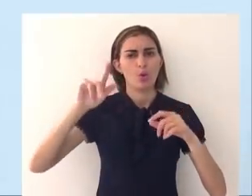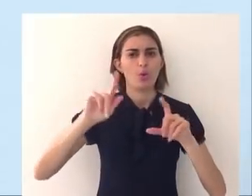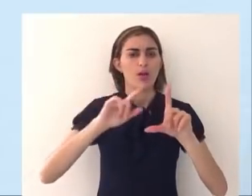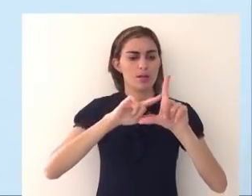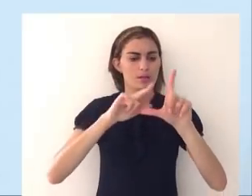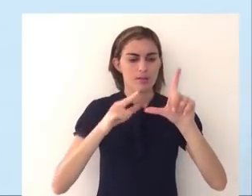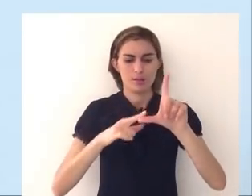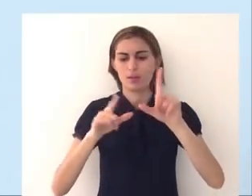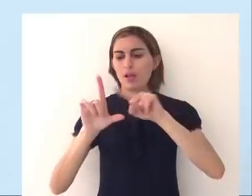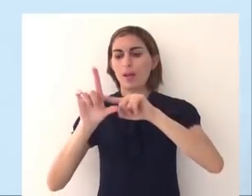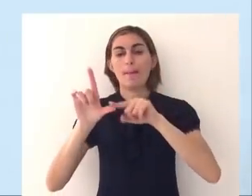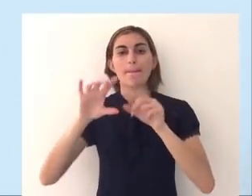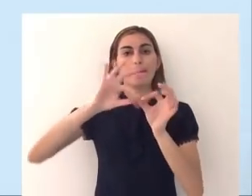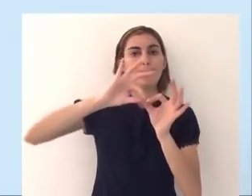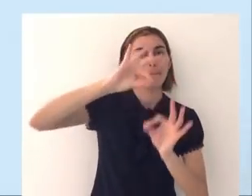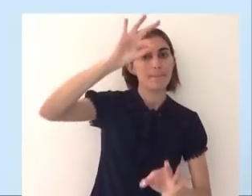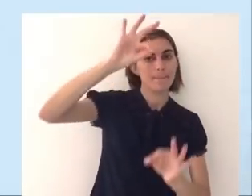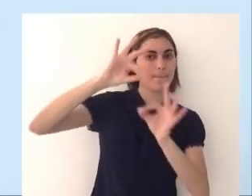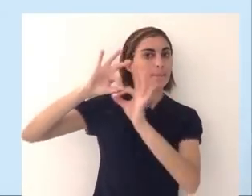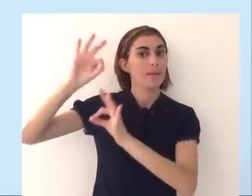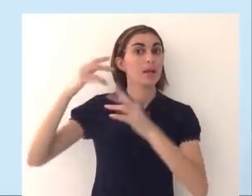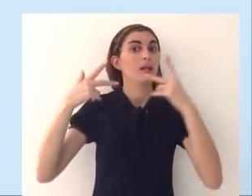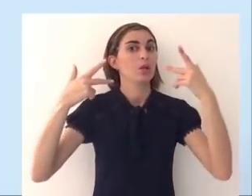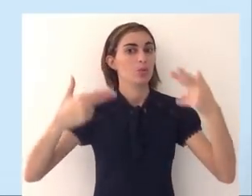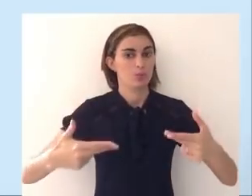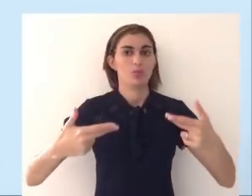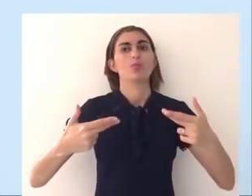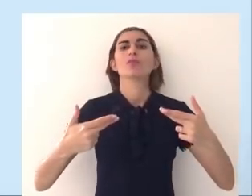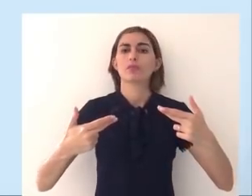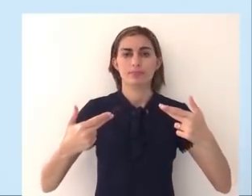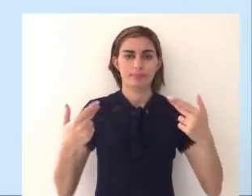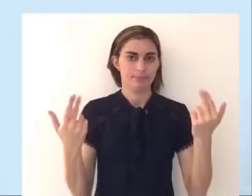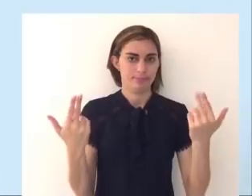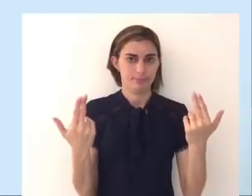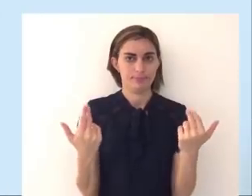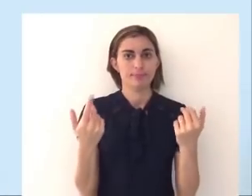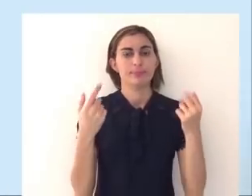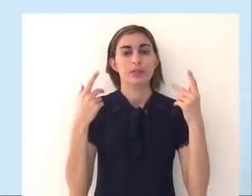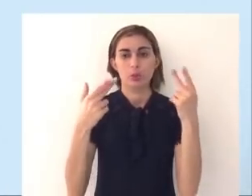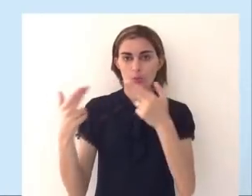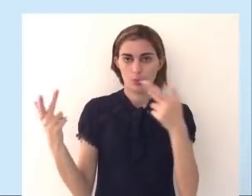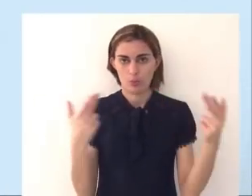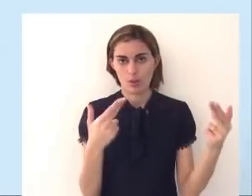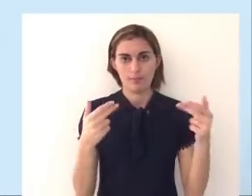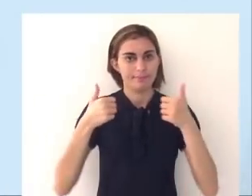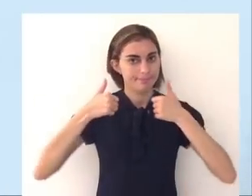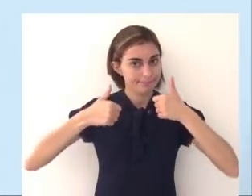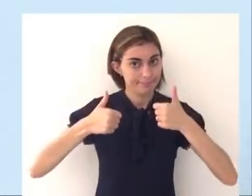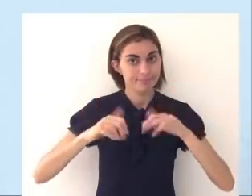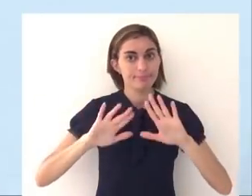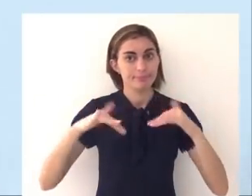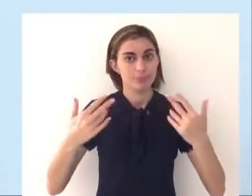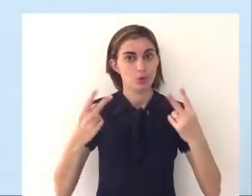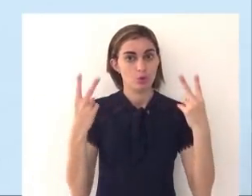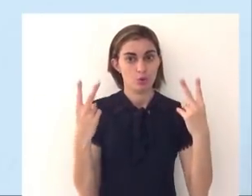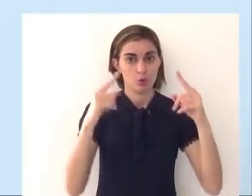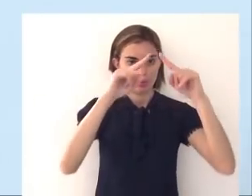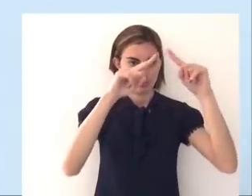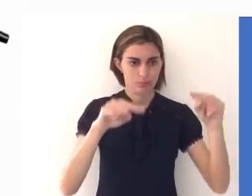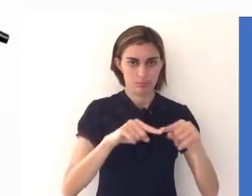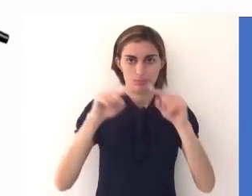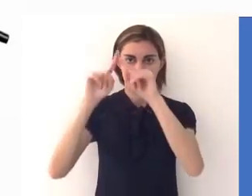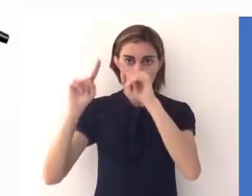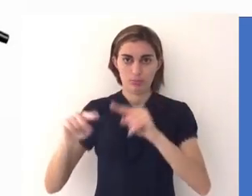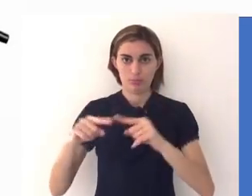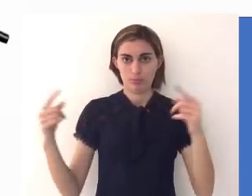é possuir a mesma medida. É a gente poder sobrepor e aquilo ali dá idêntico. Massa? Então, 2